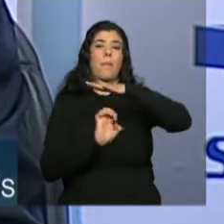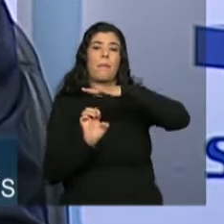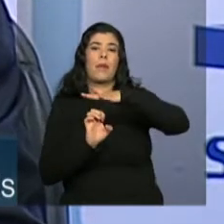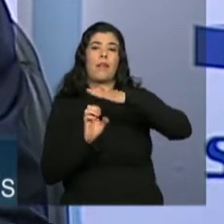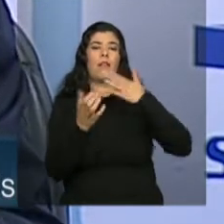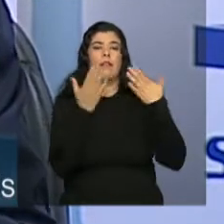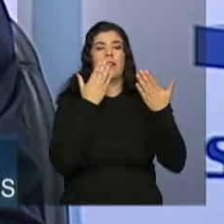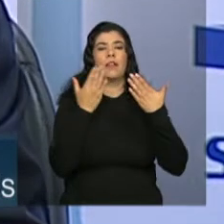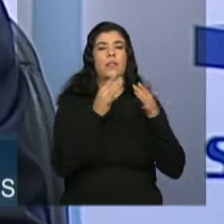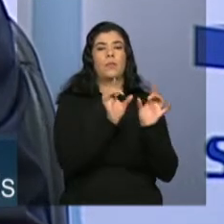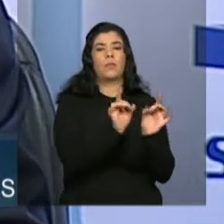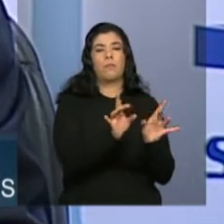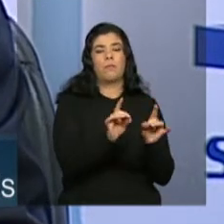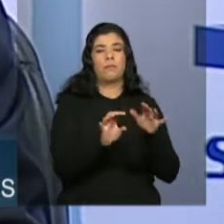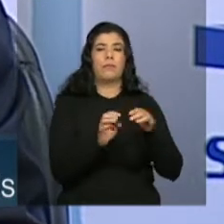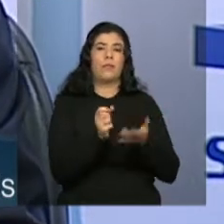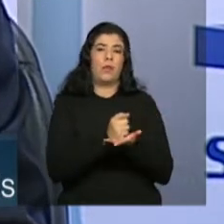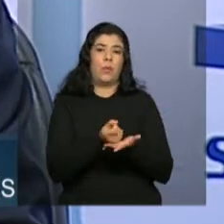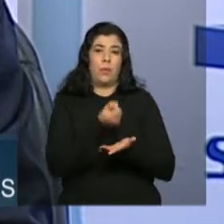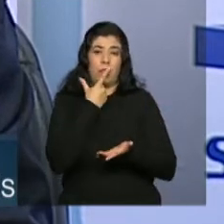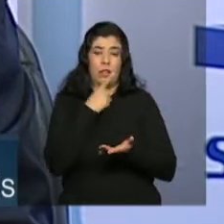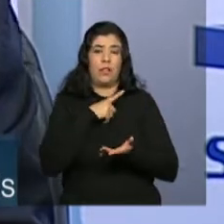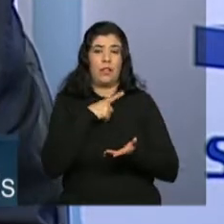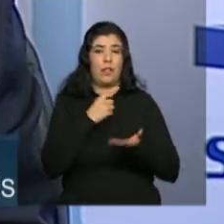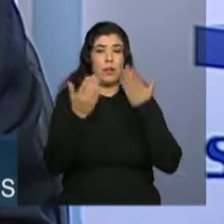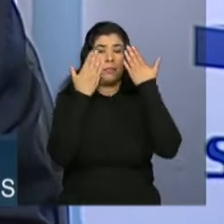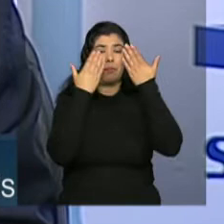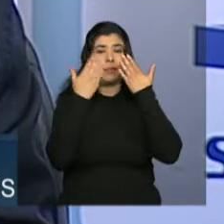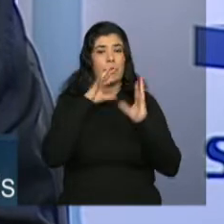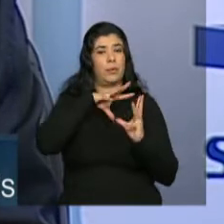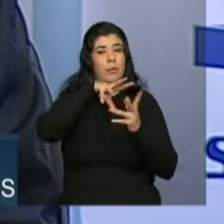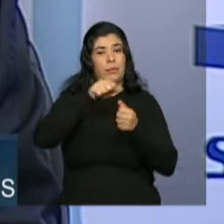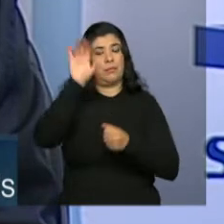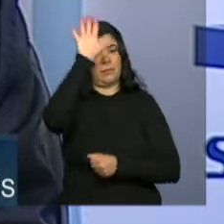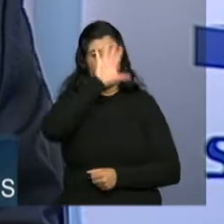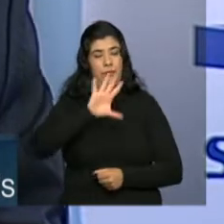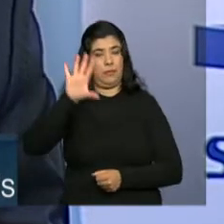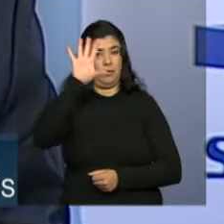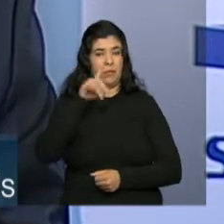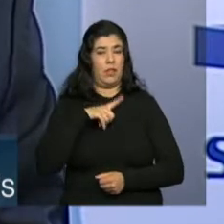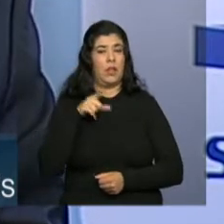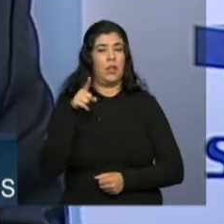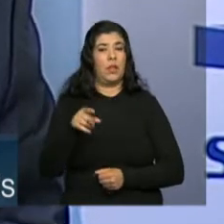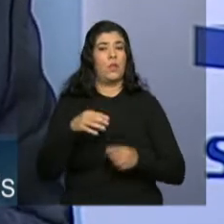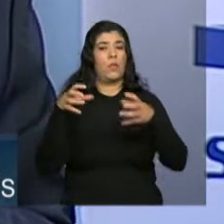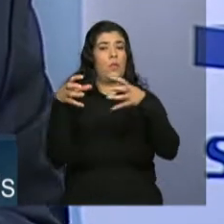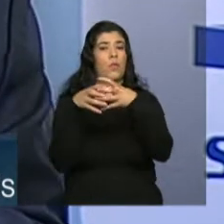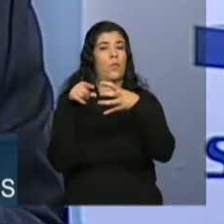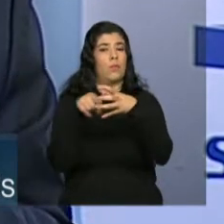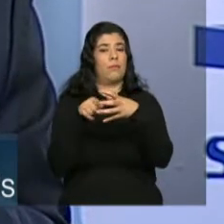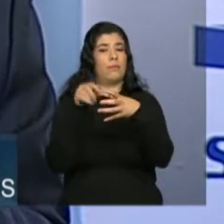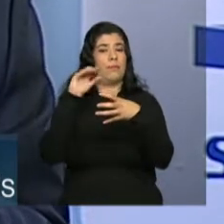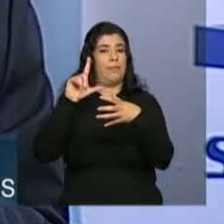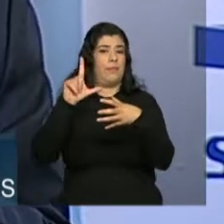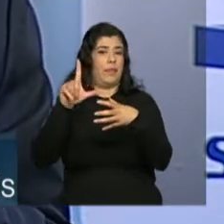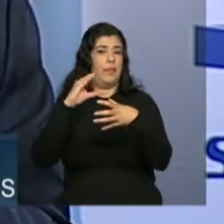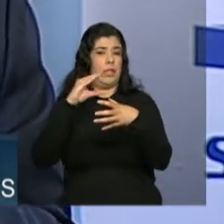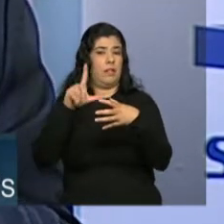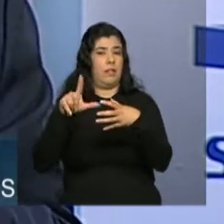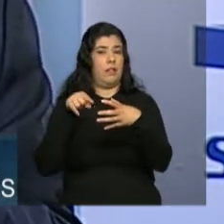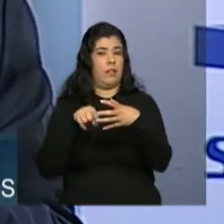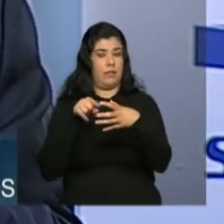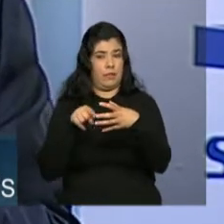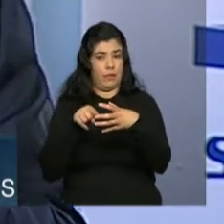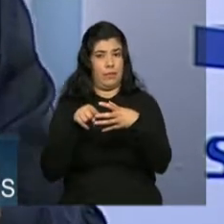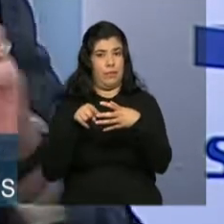medicamento ou seja ela quem estabelece parâmetros no mundo ela tem uma família de vamos assim